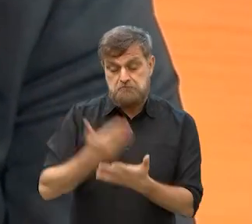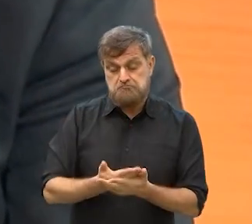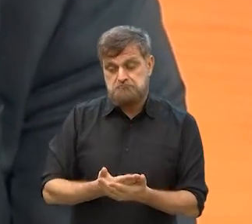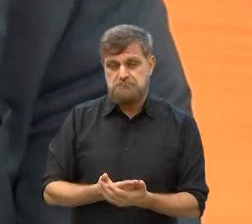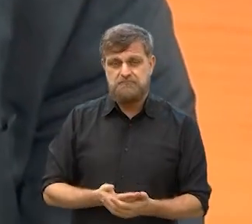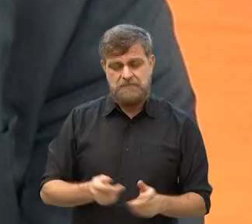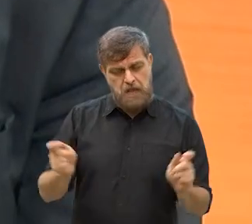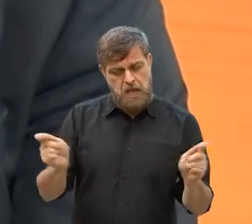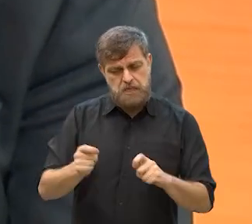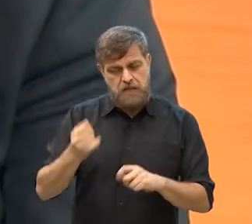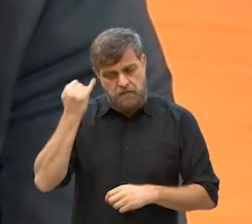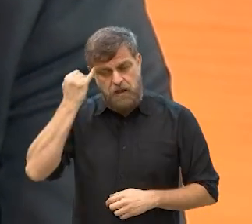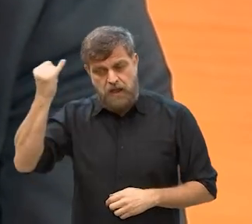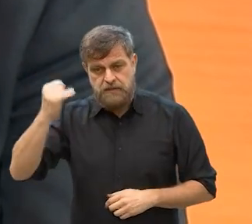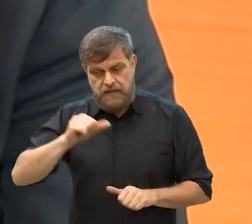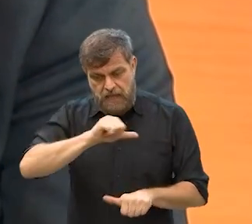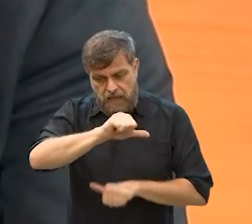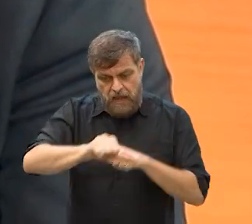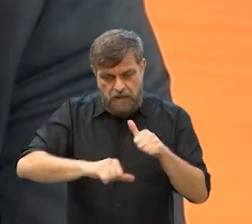que a ideia dele